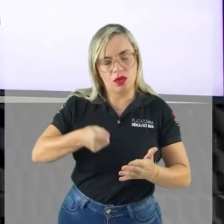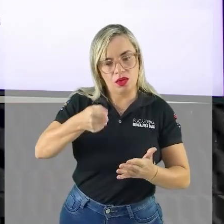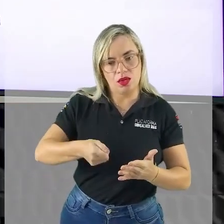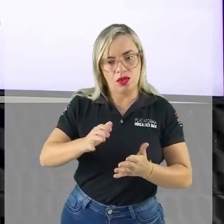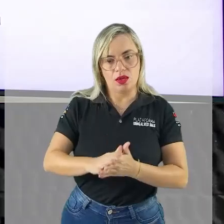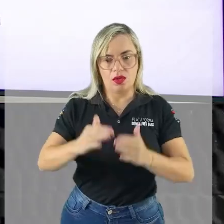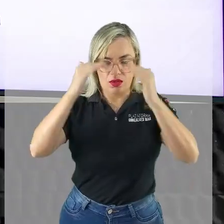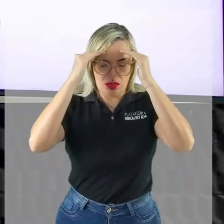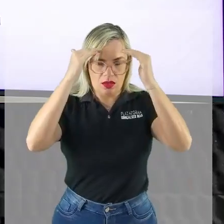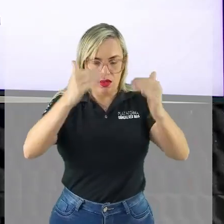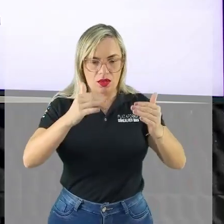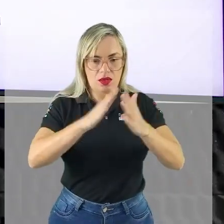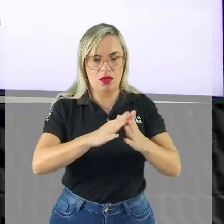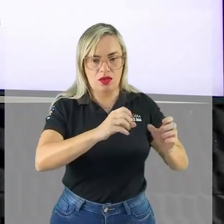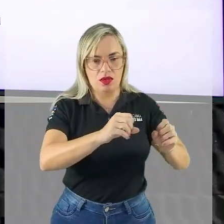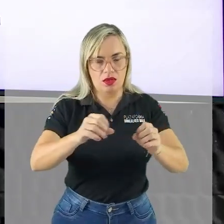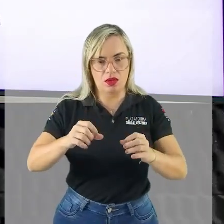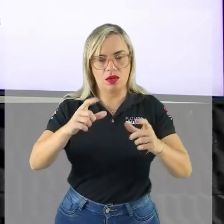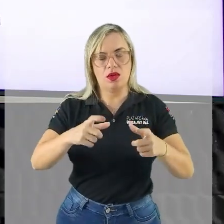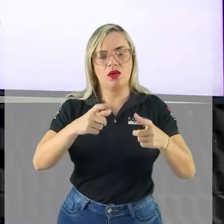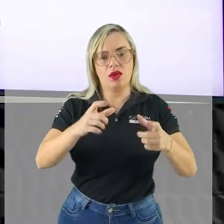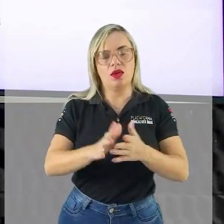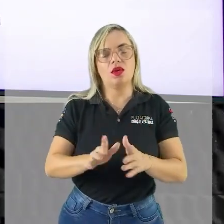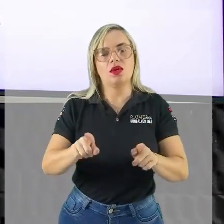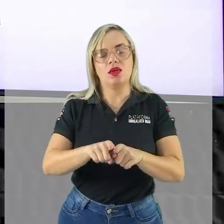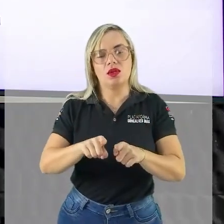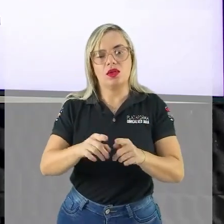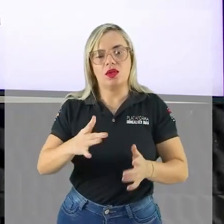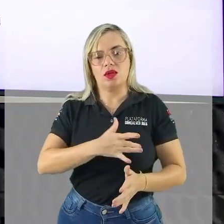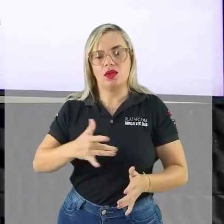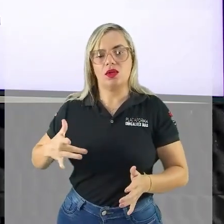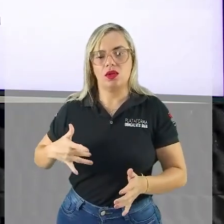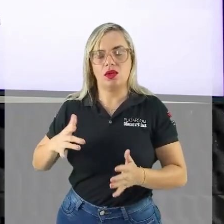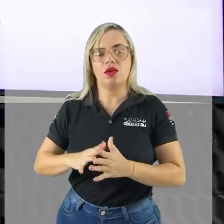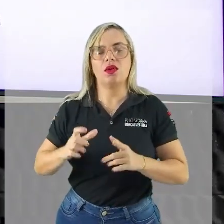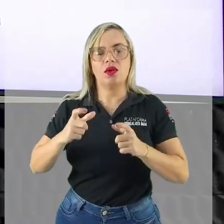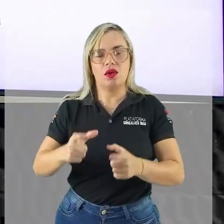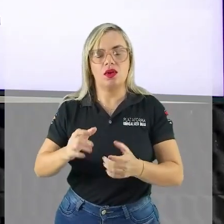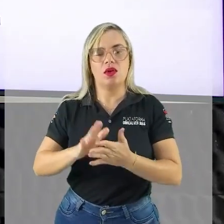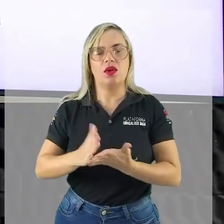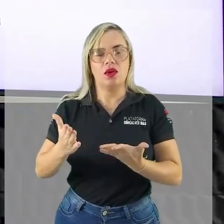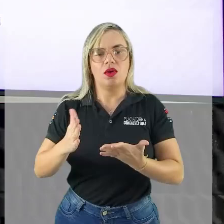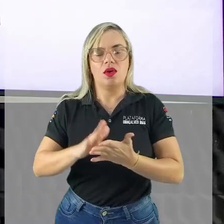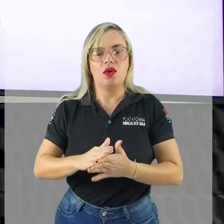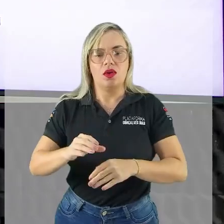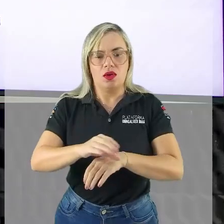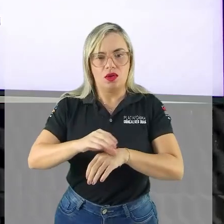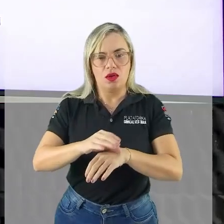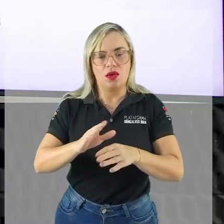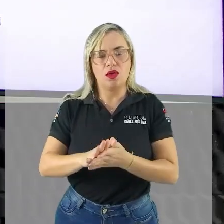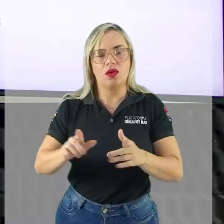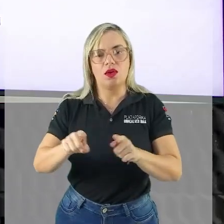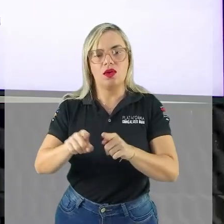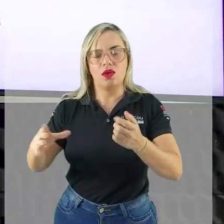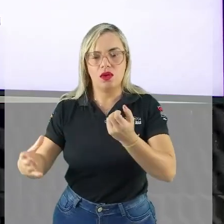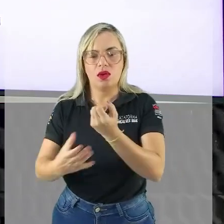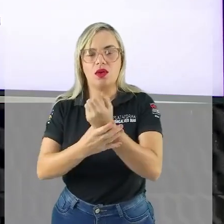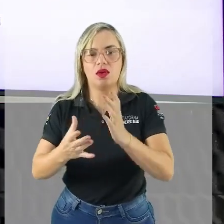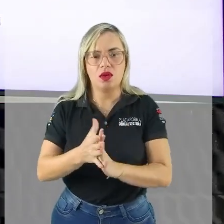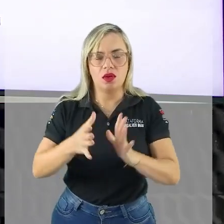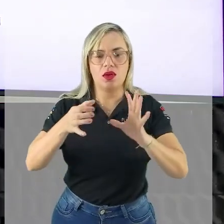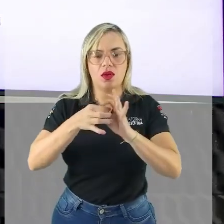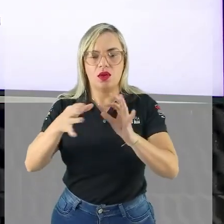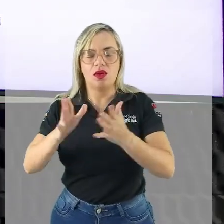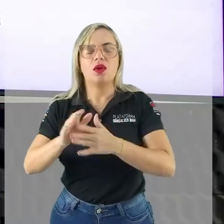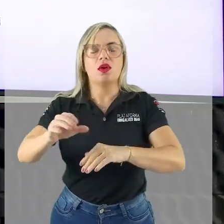relacionado à educação, você vai encontrar aqui. Se for saúde, você vai encontrar aqui. Se for um tema relacionado à segurança, questão de